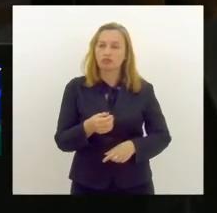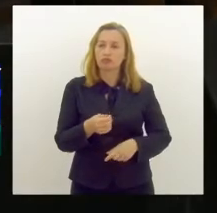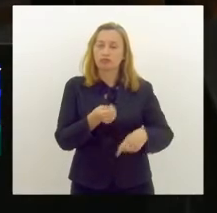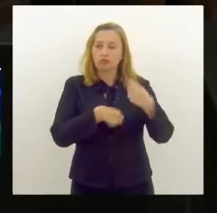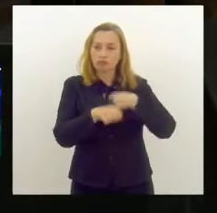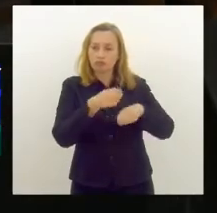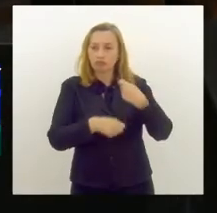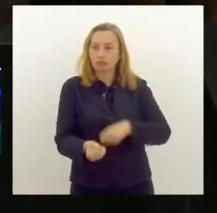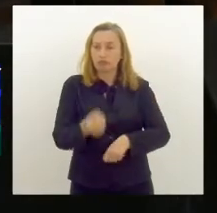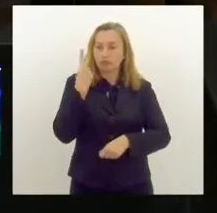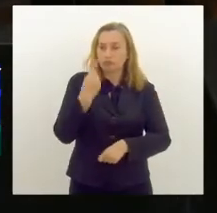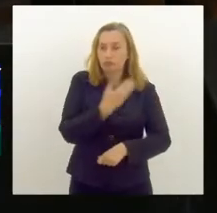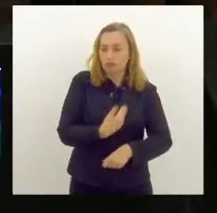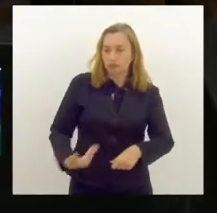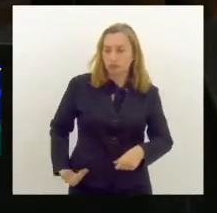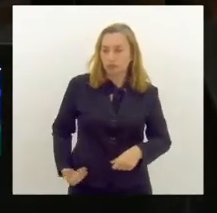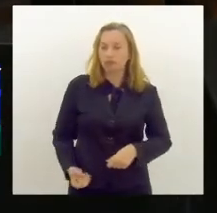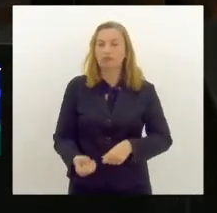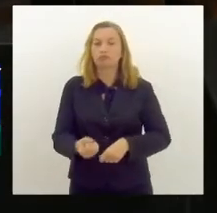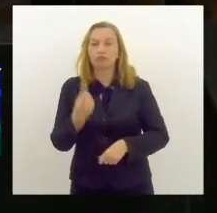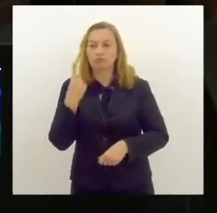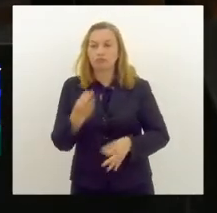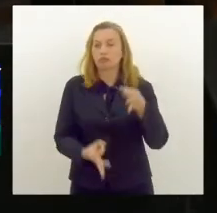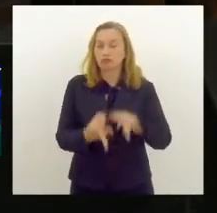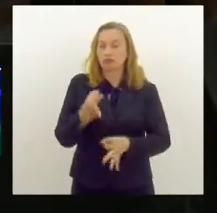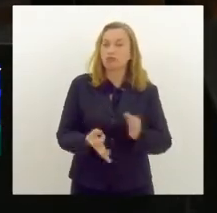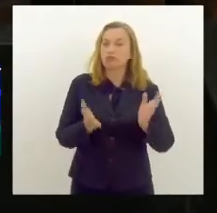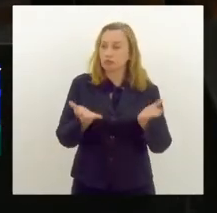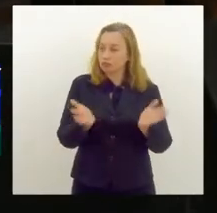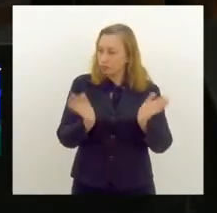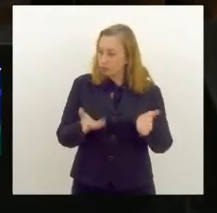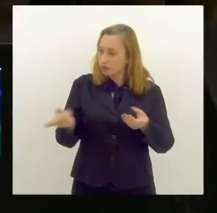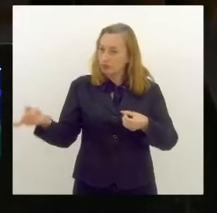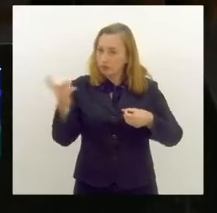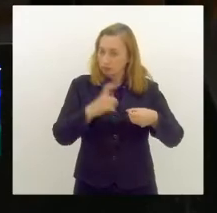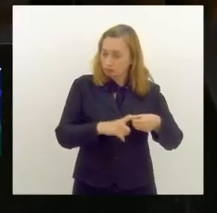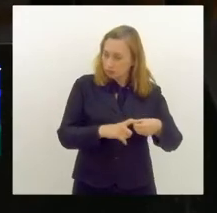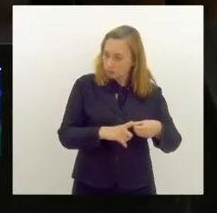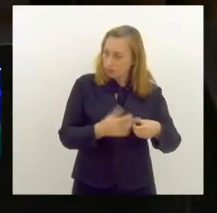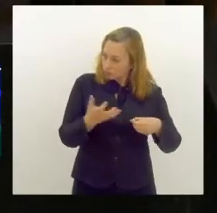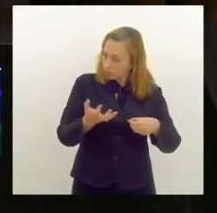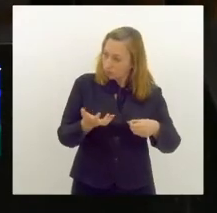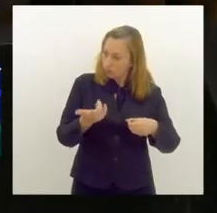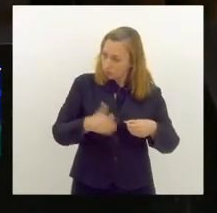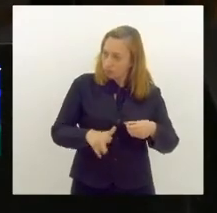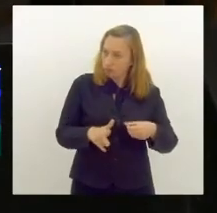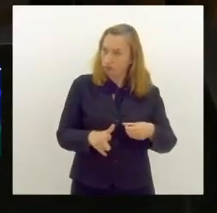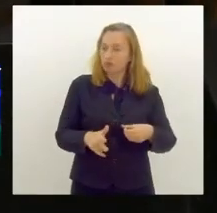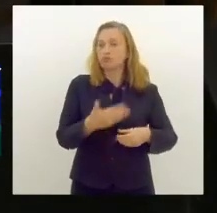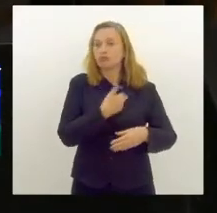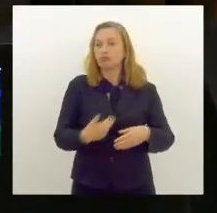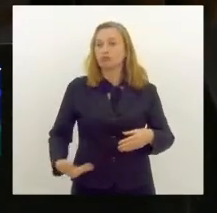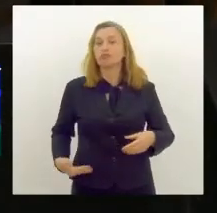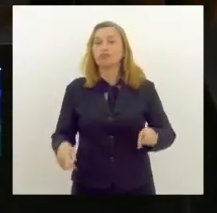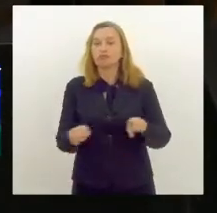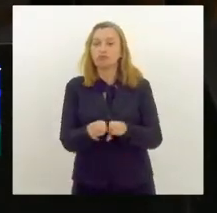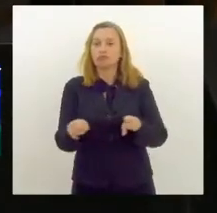ex-juiz, ex-governador, que agora quer ser governador de novo, o Wilson Witzel, e operada também pelo seu